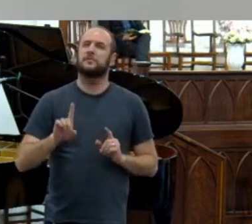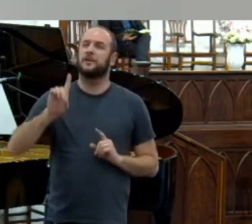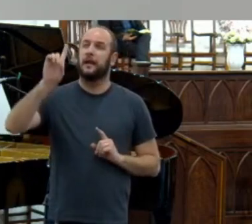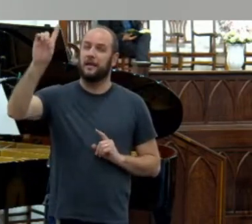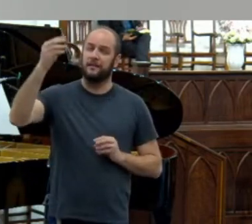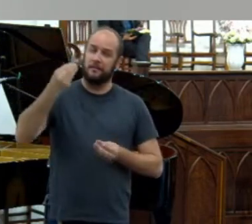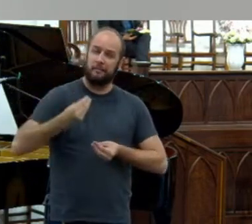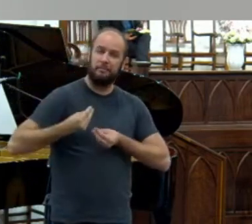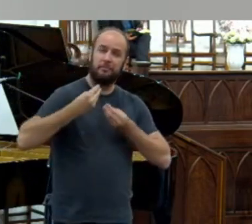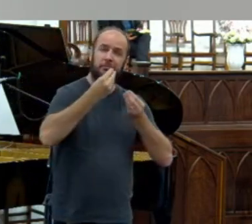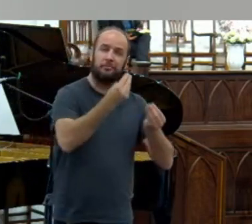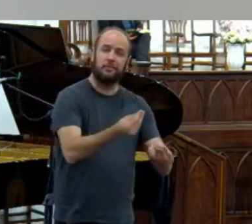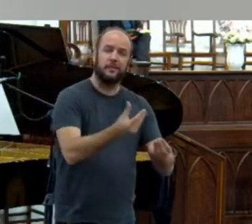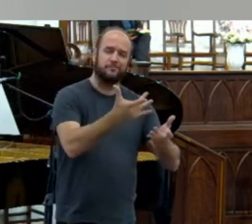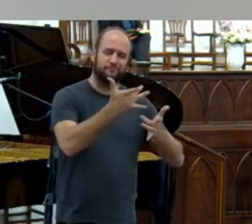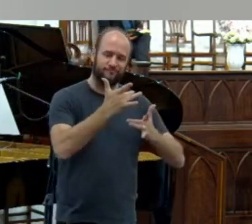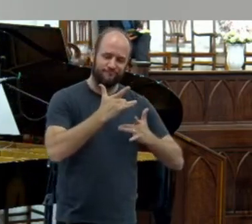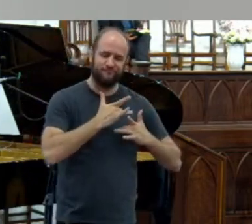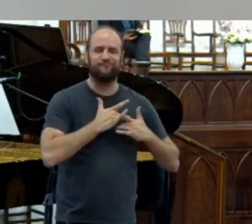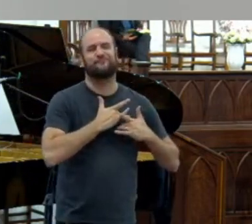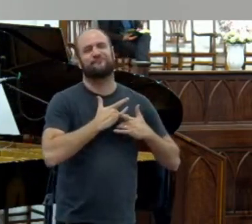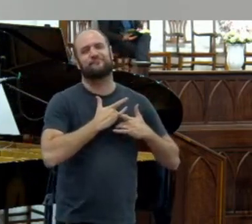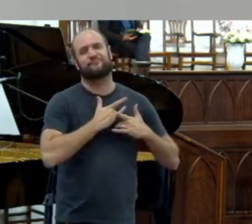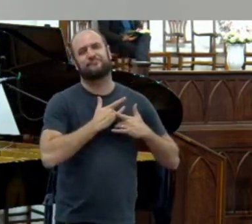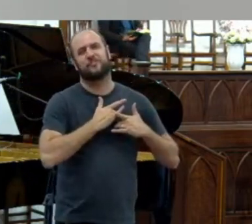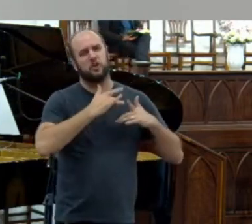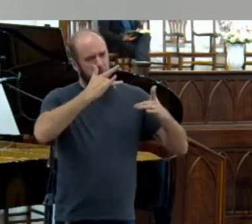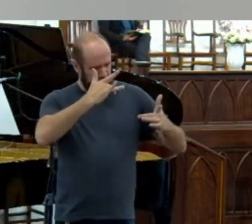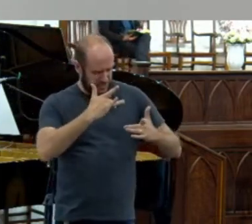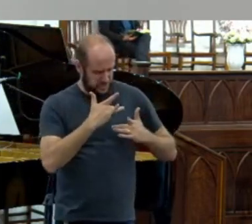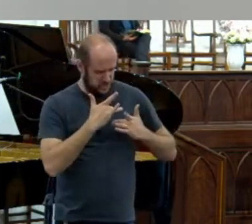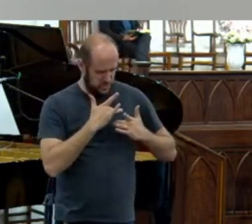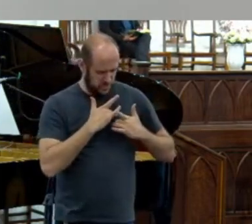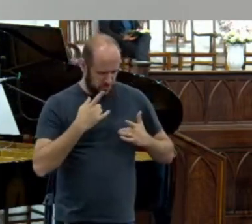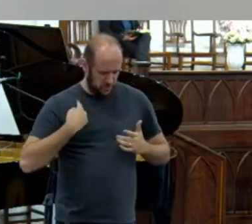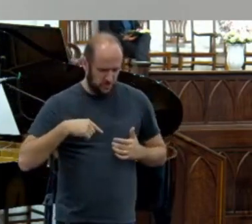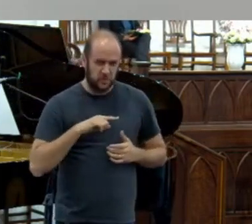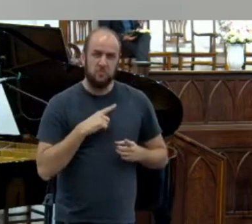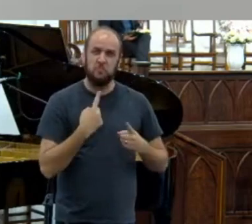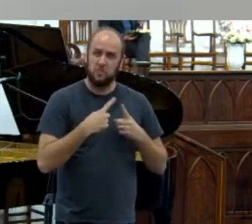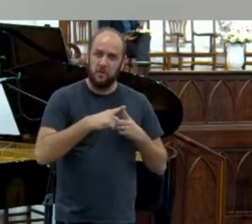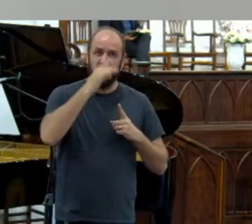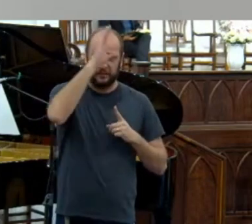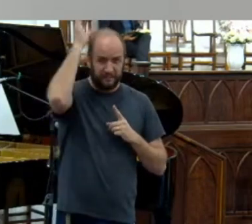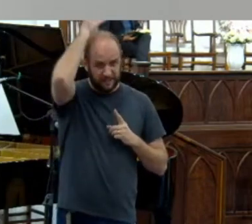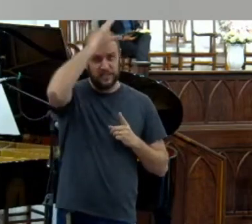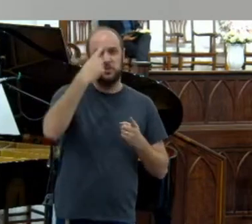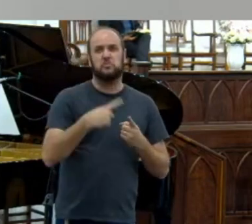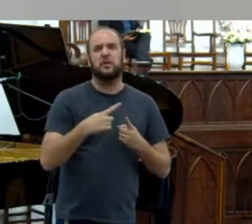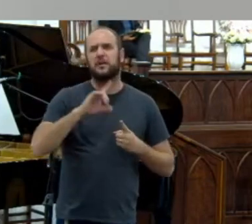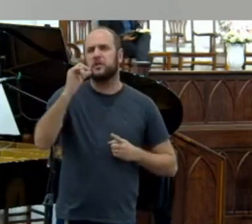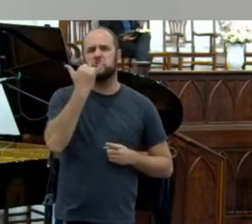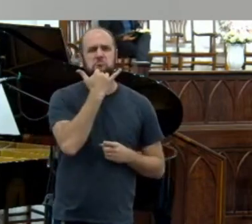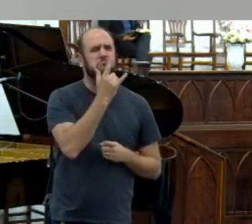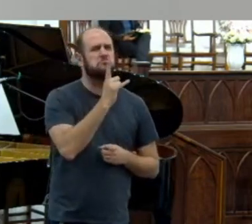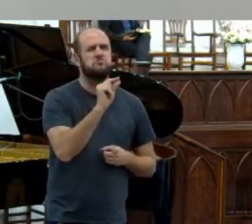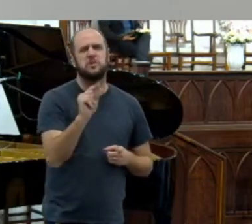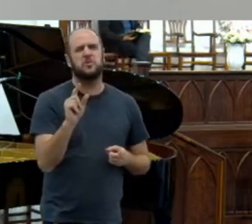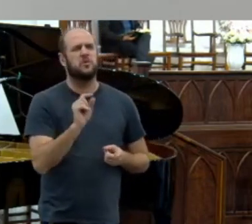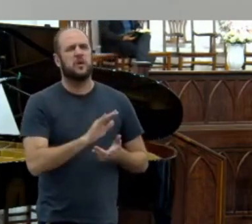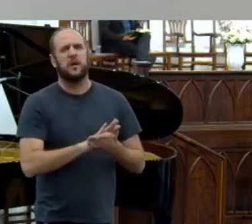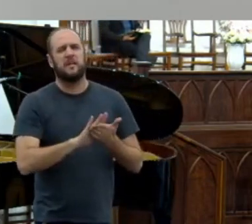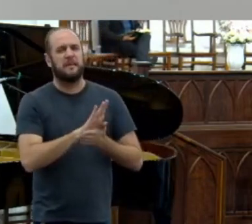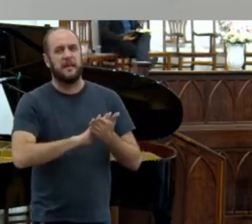dele misericórdia. E ele tem misericórdia de nós por causa de Cristo, porque Deus não perdoa ninguém se o